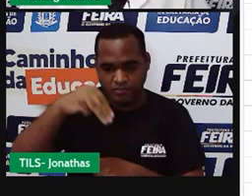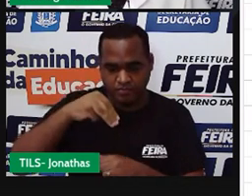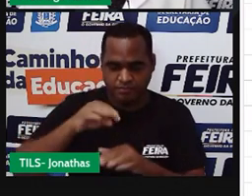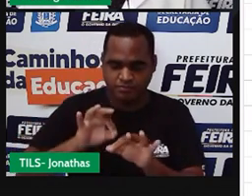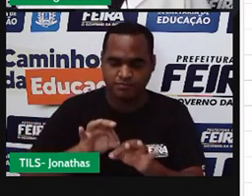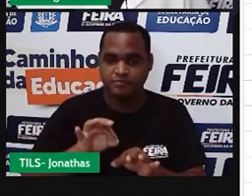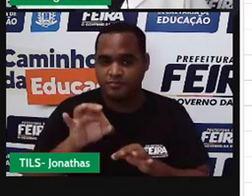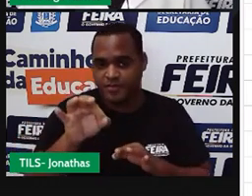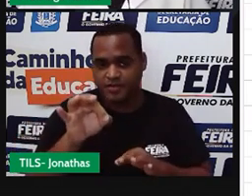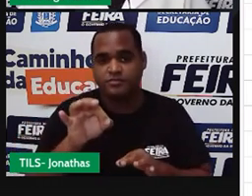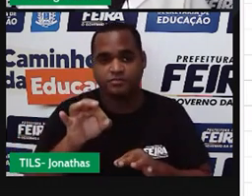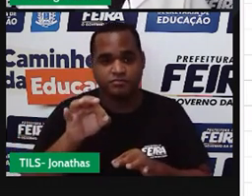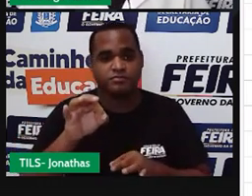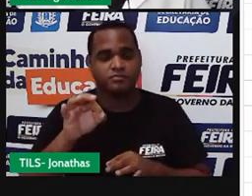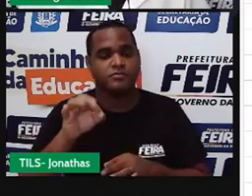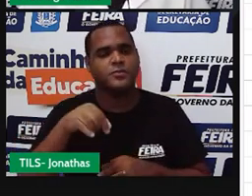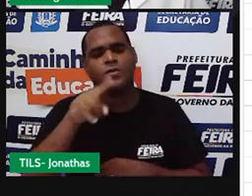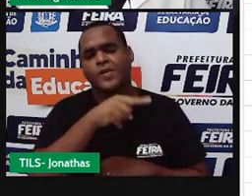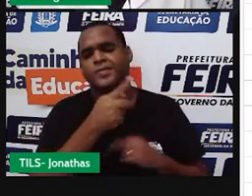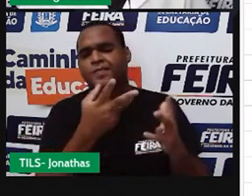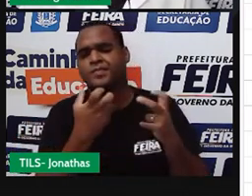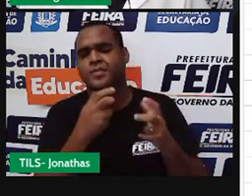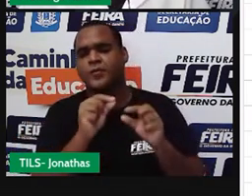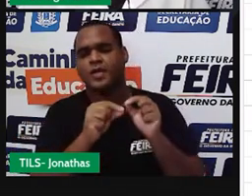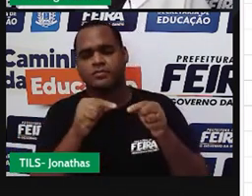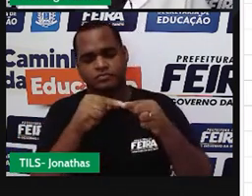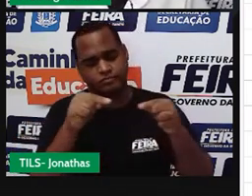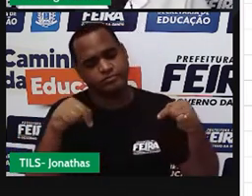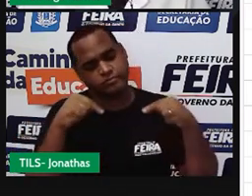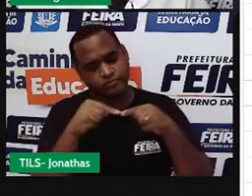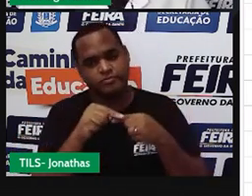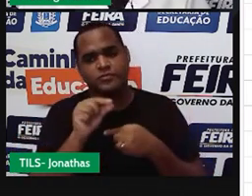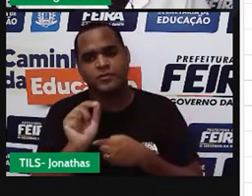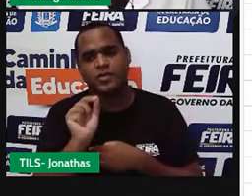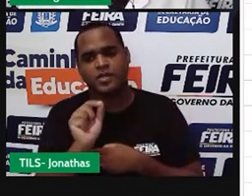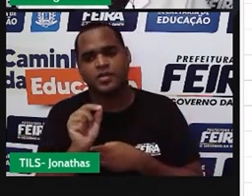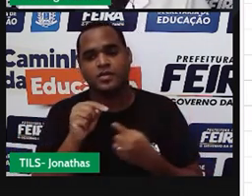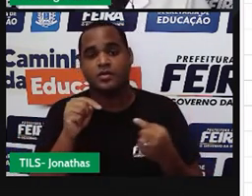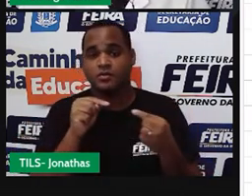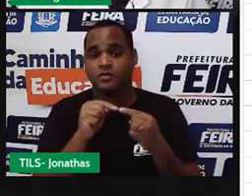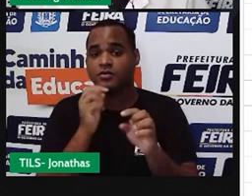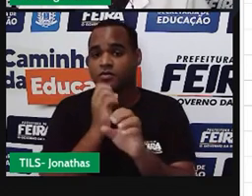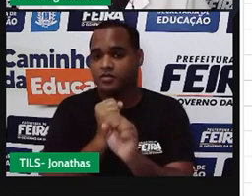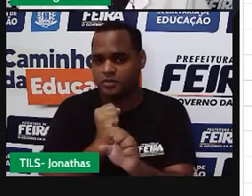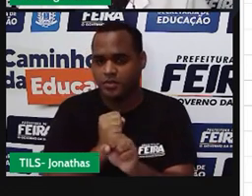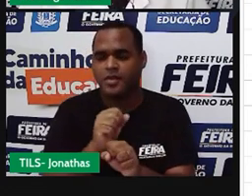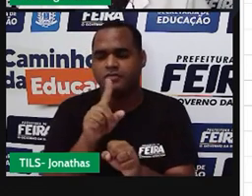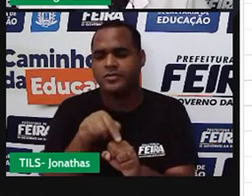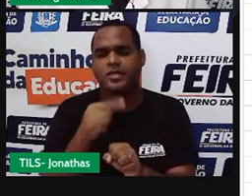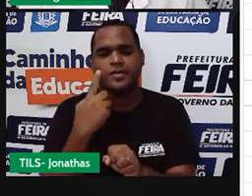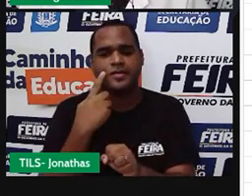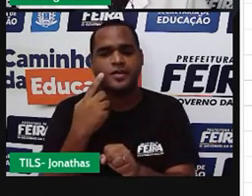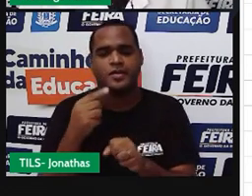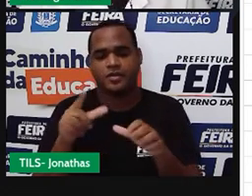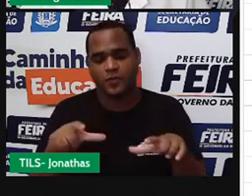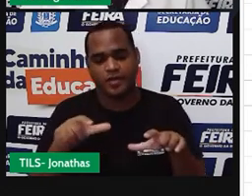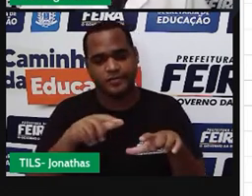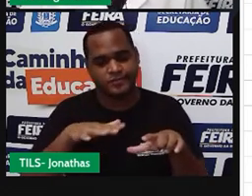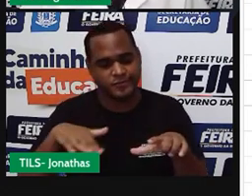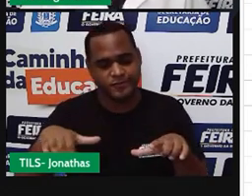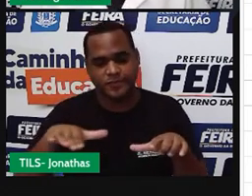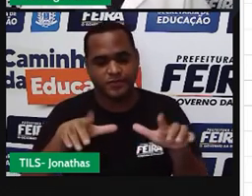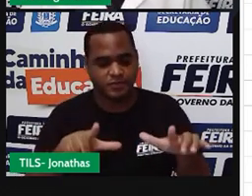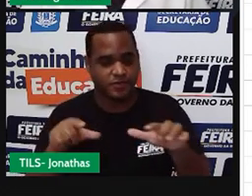largura a gente percebe que o terreno aqui no total esse terreno aqui ó esse lado do terreno